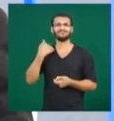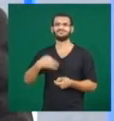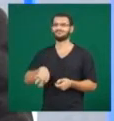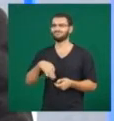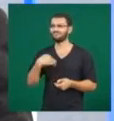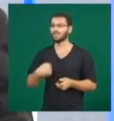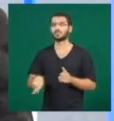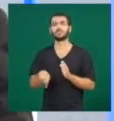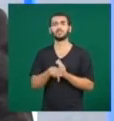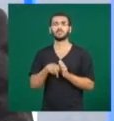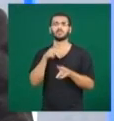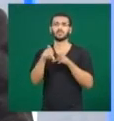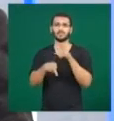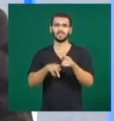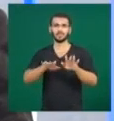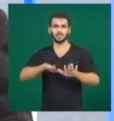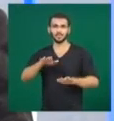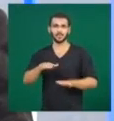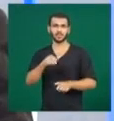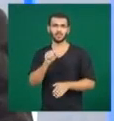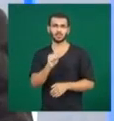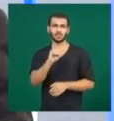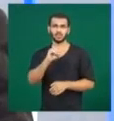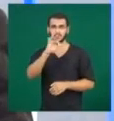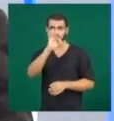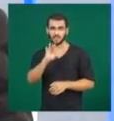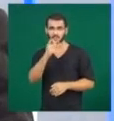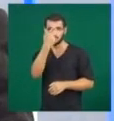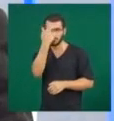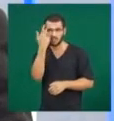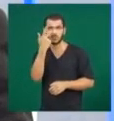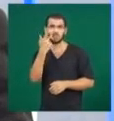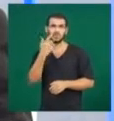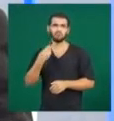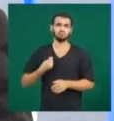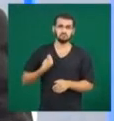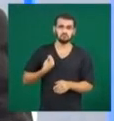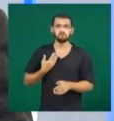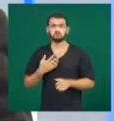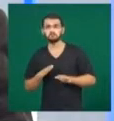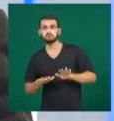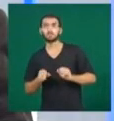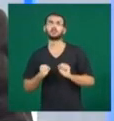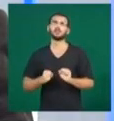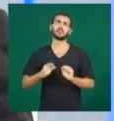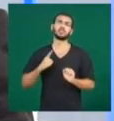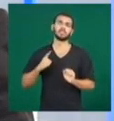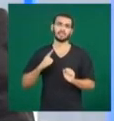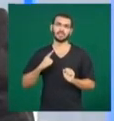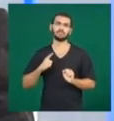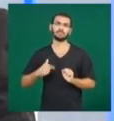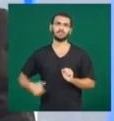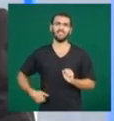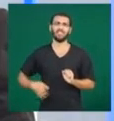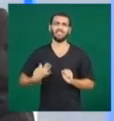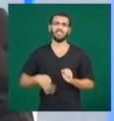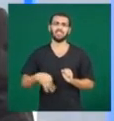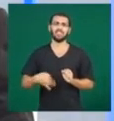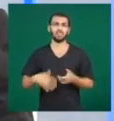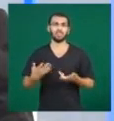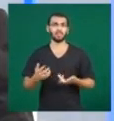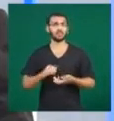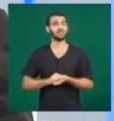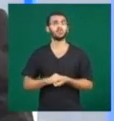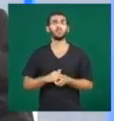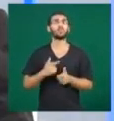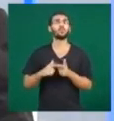a população, né? Cerca de 80% das pessoas, em algum momento da vida, vai desenvolver a lombalgia. E uma das